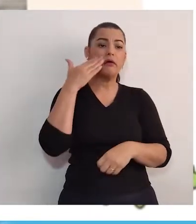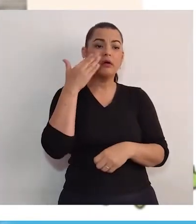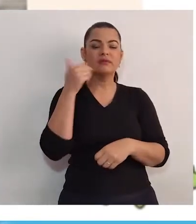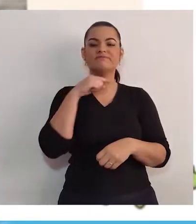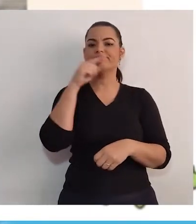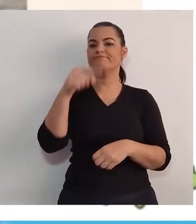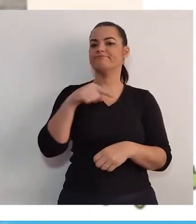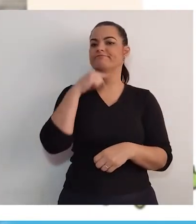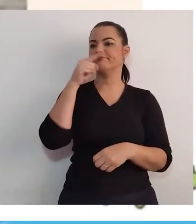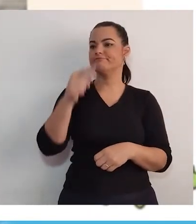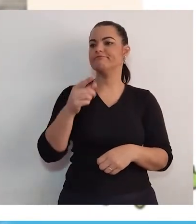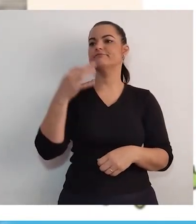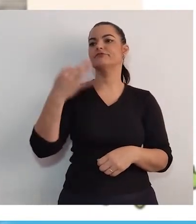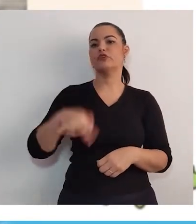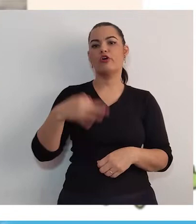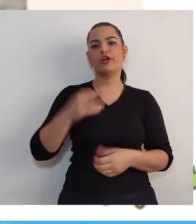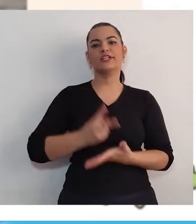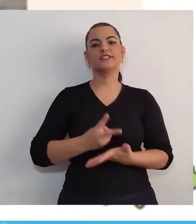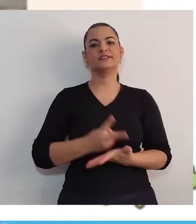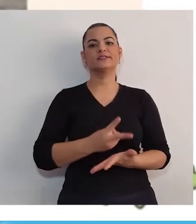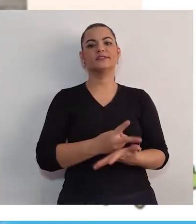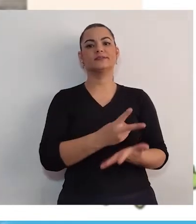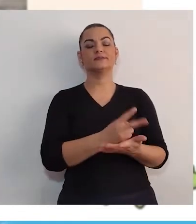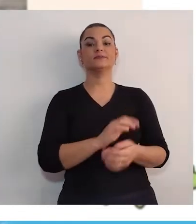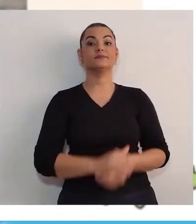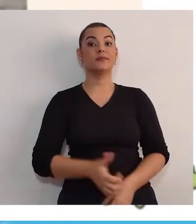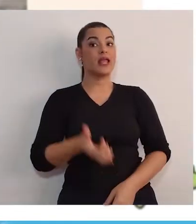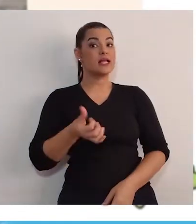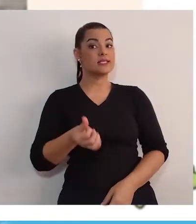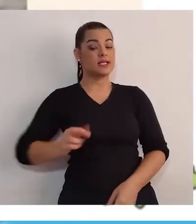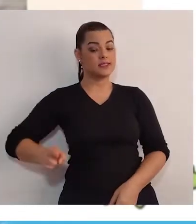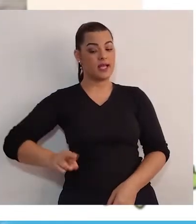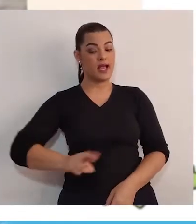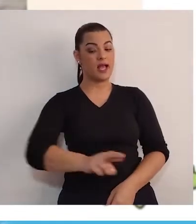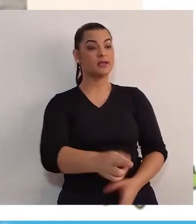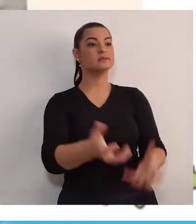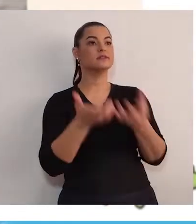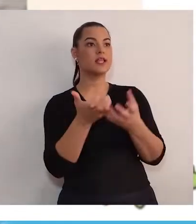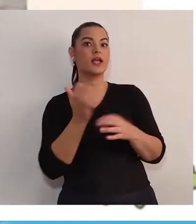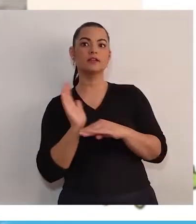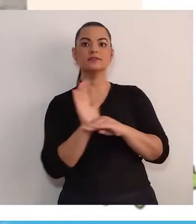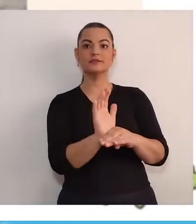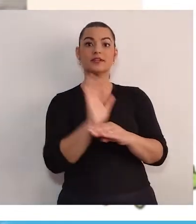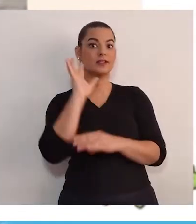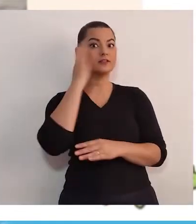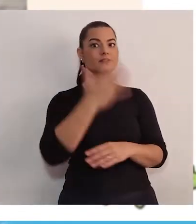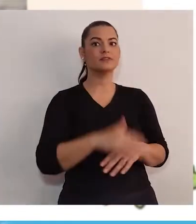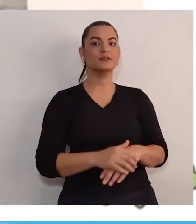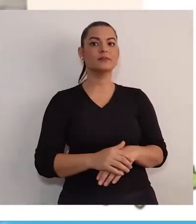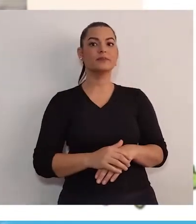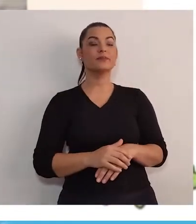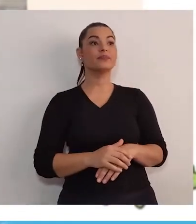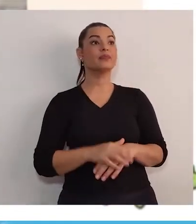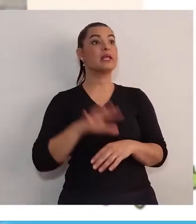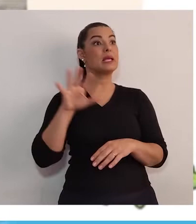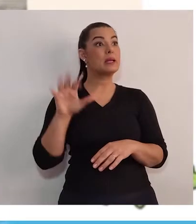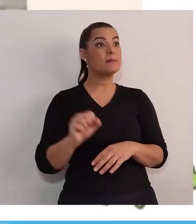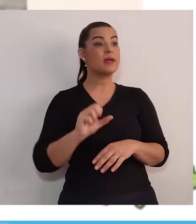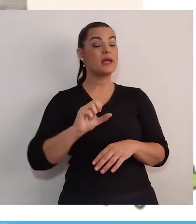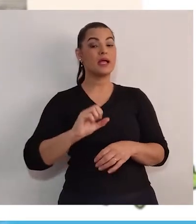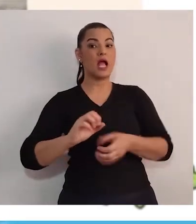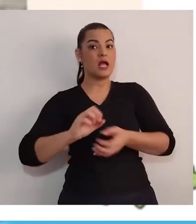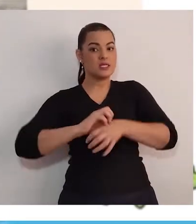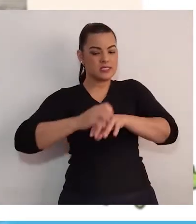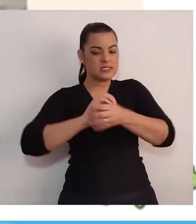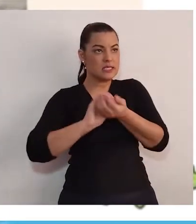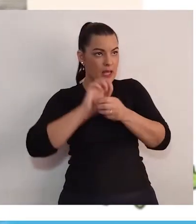dente ainda doía. Seis ratinhos quiseram dar uma solução. Cubra o seu dente com esse pedaço